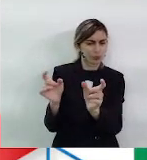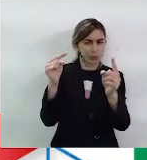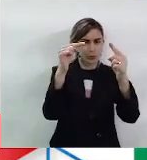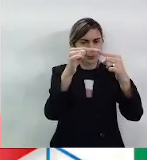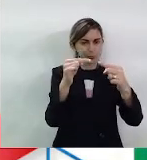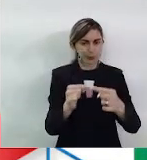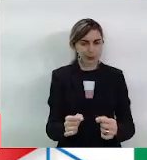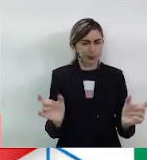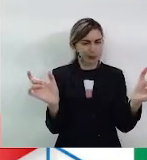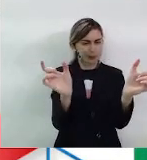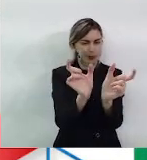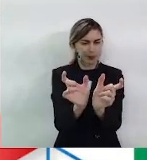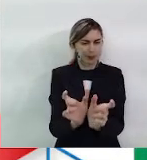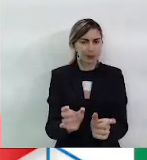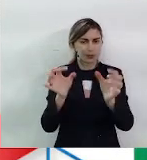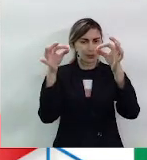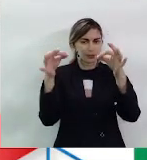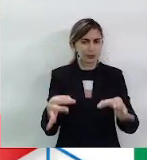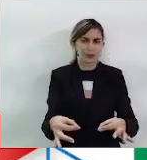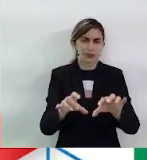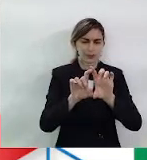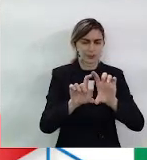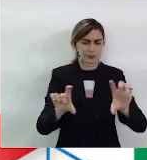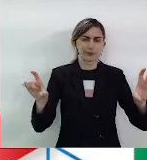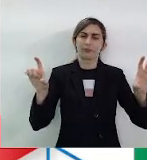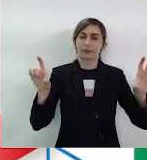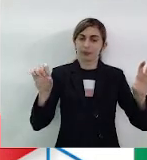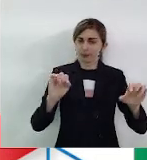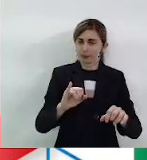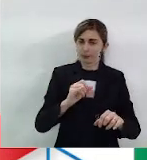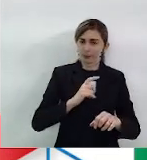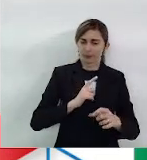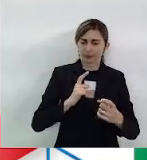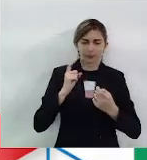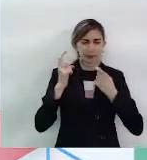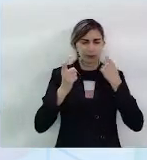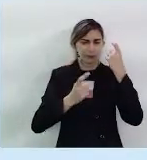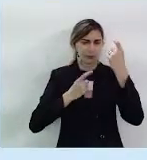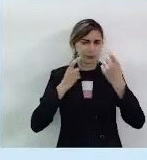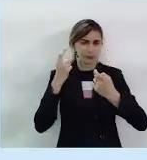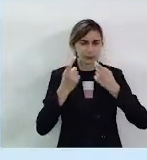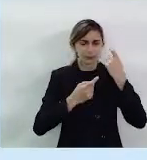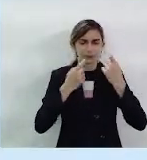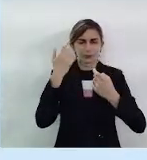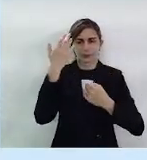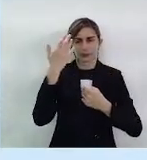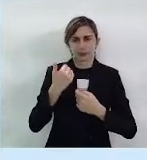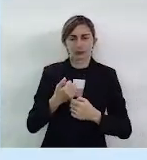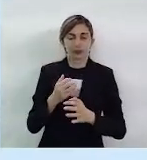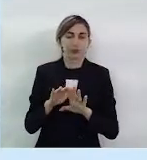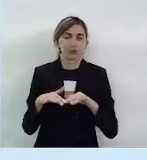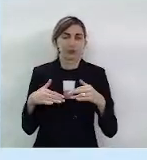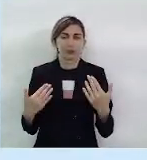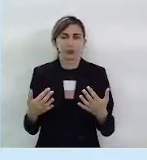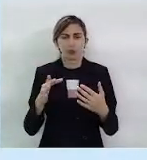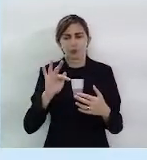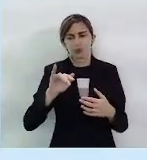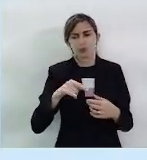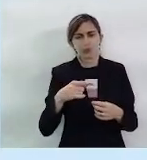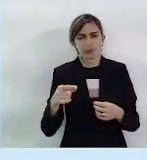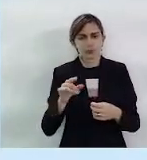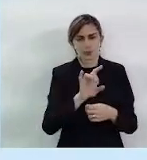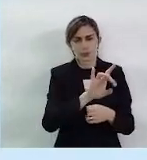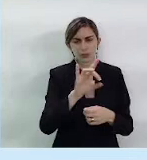combinação das palavras nas orações. Então, se a gente tem essa preocupação de saber qual é a função de